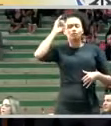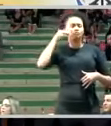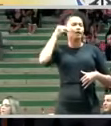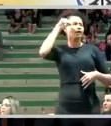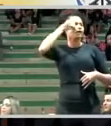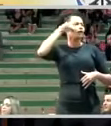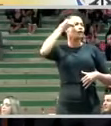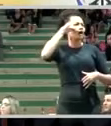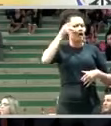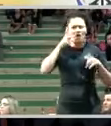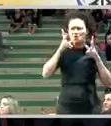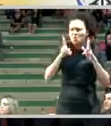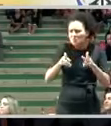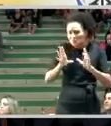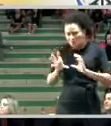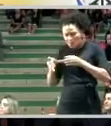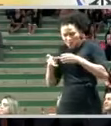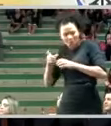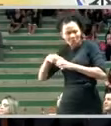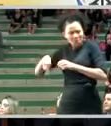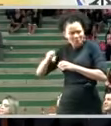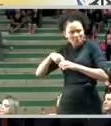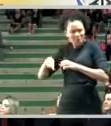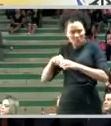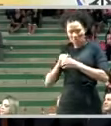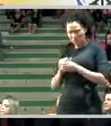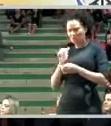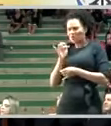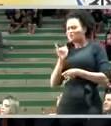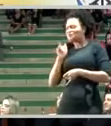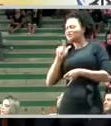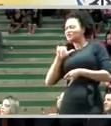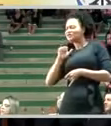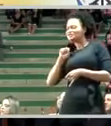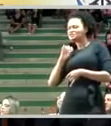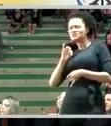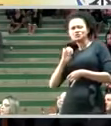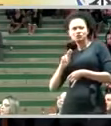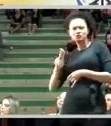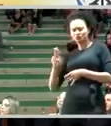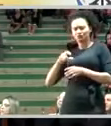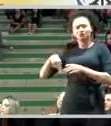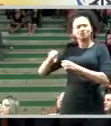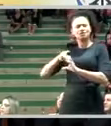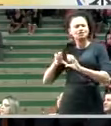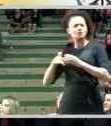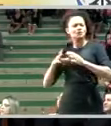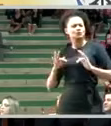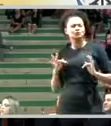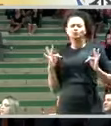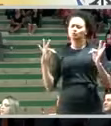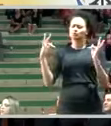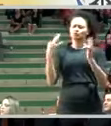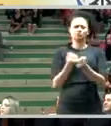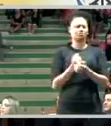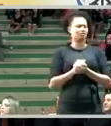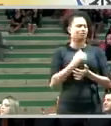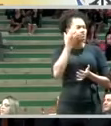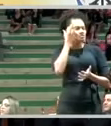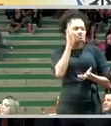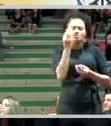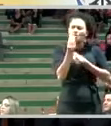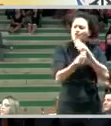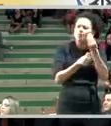não era como os bois dos filisteus. Era um boi experiente do rei, era tudo de primeira. Não sabe